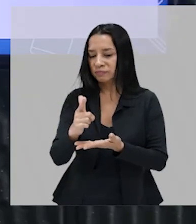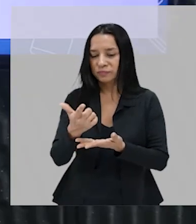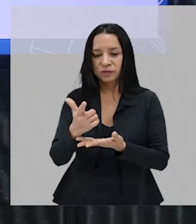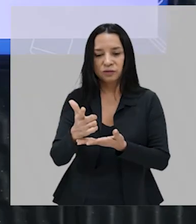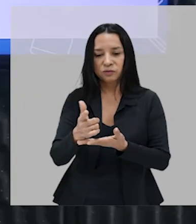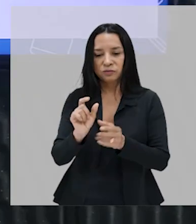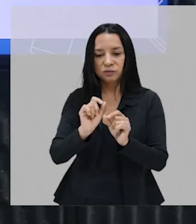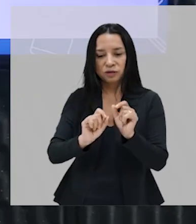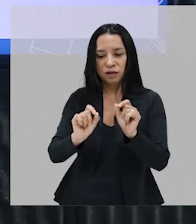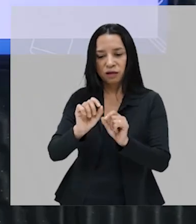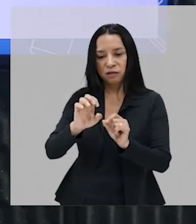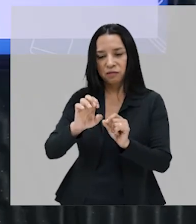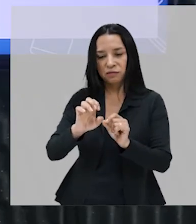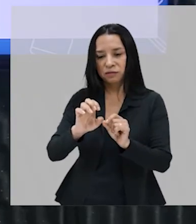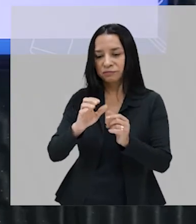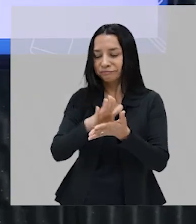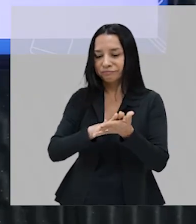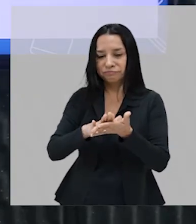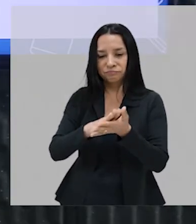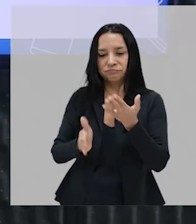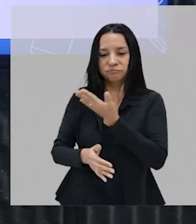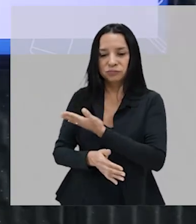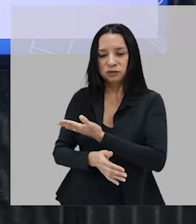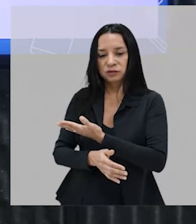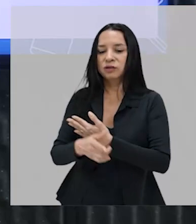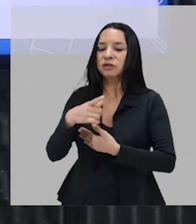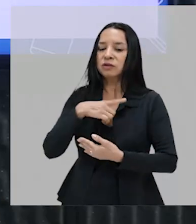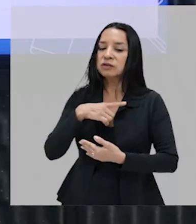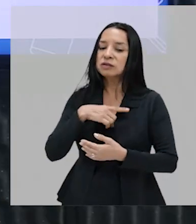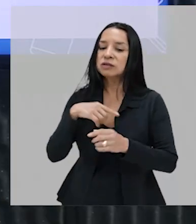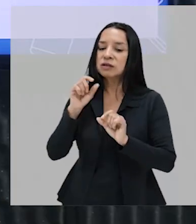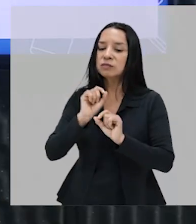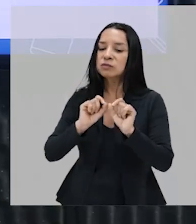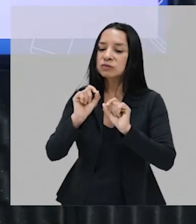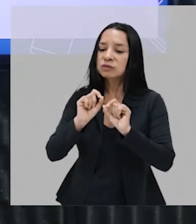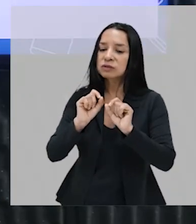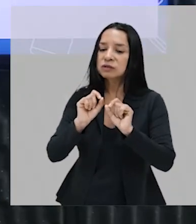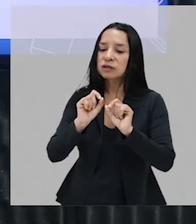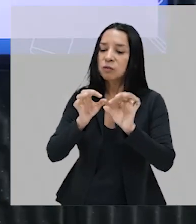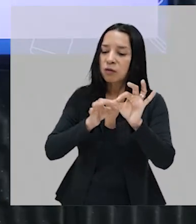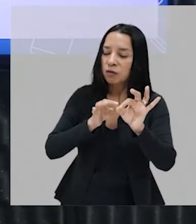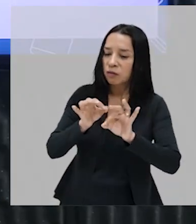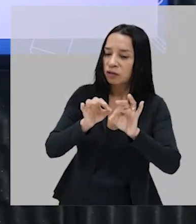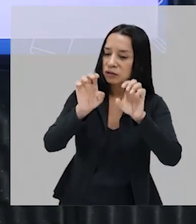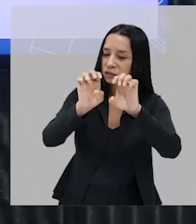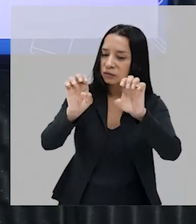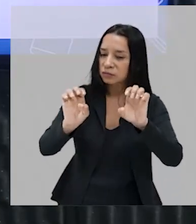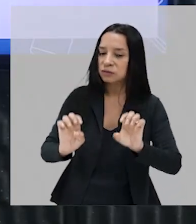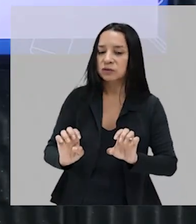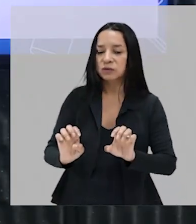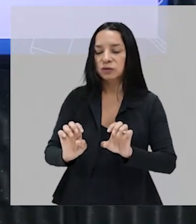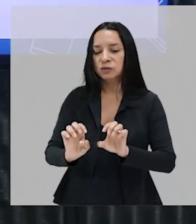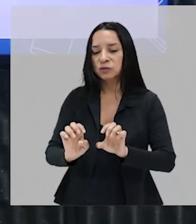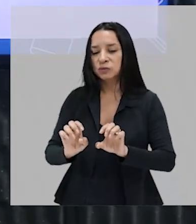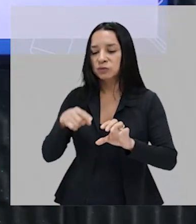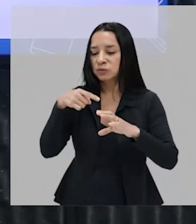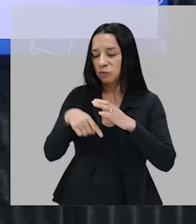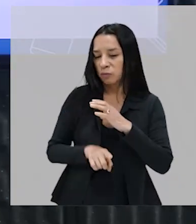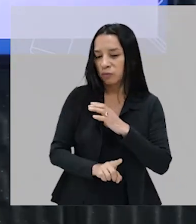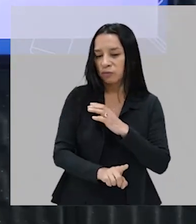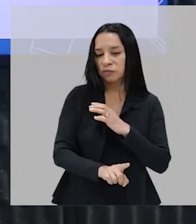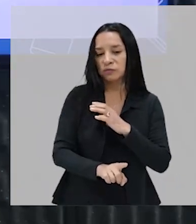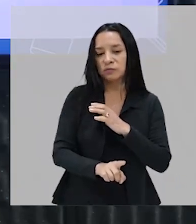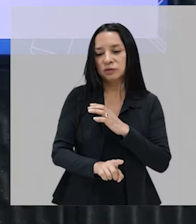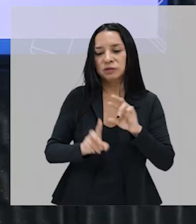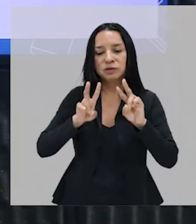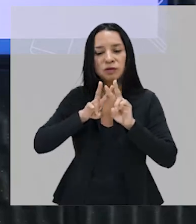extremamente efêmeros, pueris. Não, nós temos uma formatação, uma radicalidade, uma profundidade,